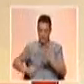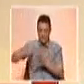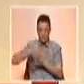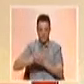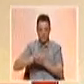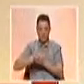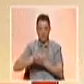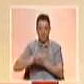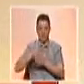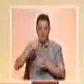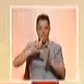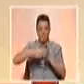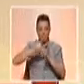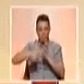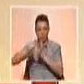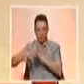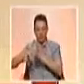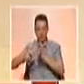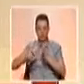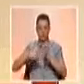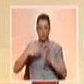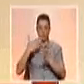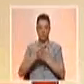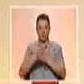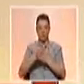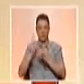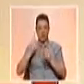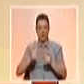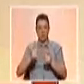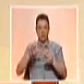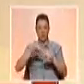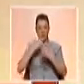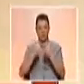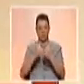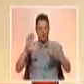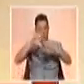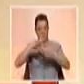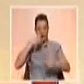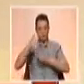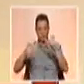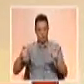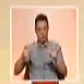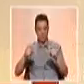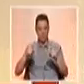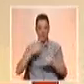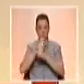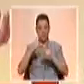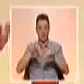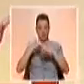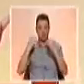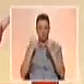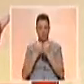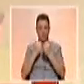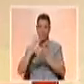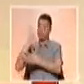muito em projetos que vão de encontro direto com as sociedades. Porquê? Porque as sociedades e, por